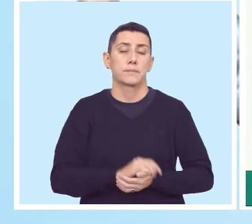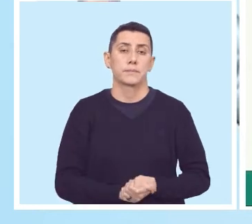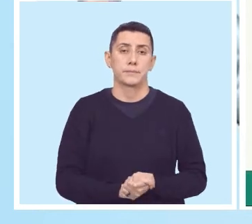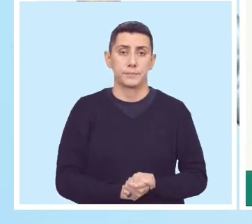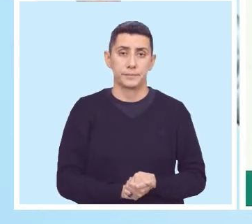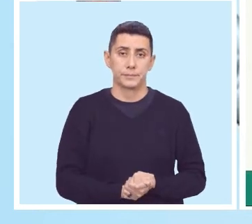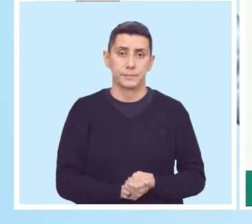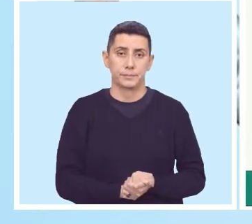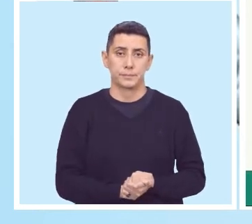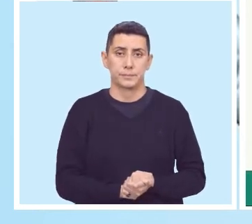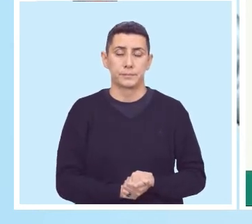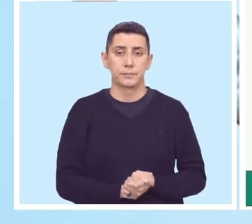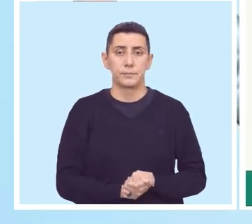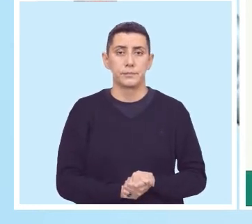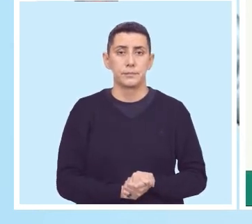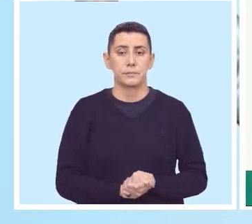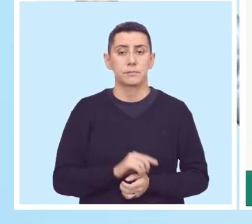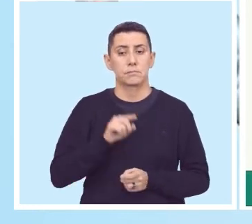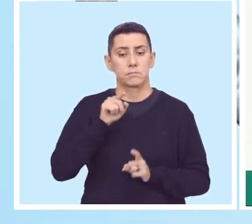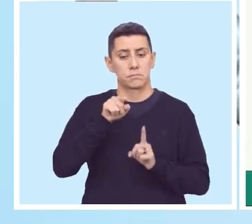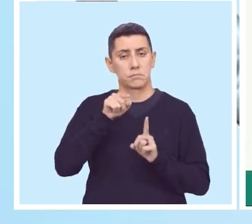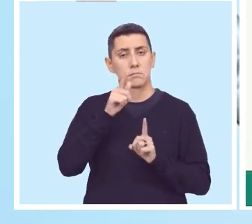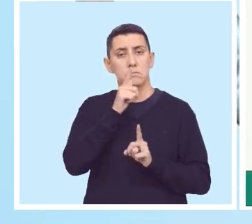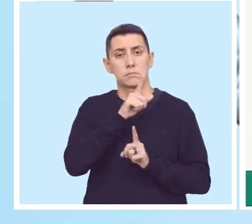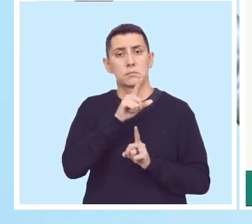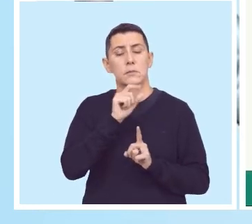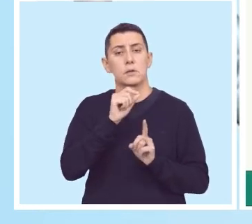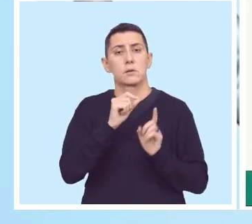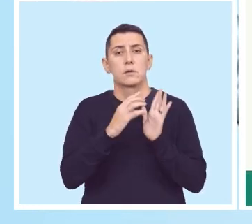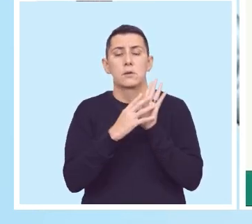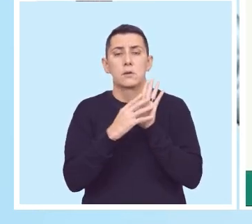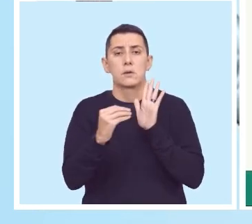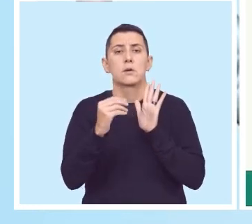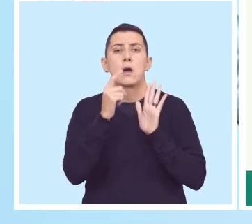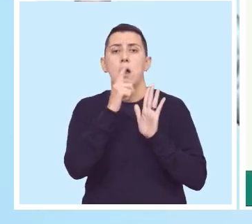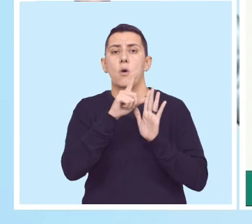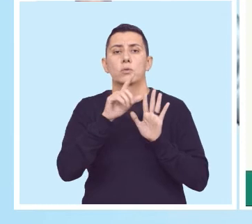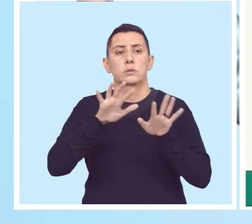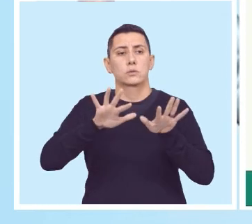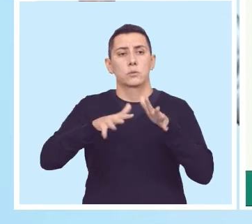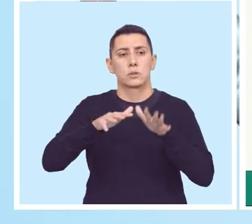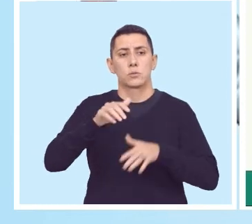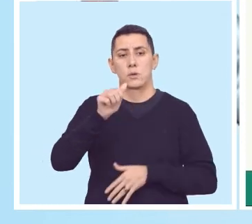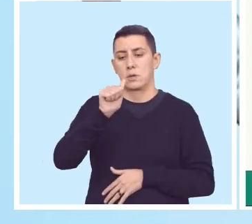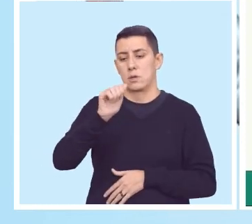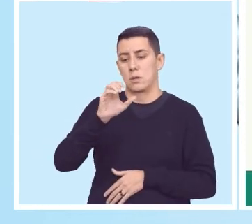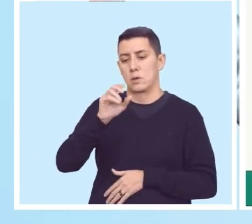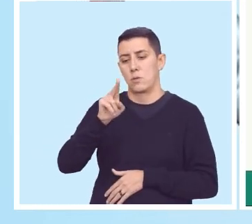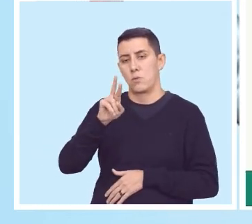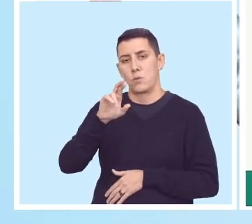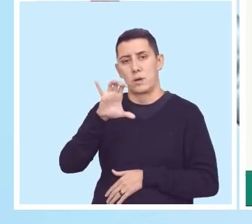que o modelo ele atingiu uma acurácia de